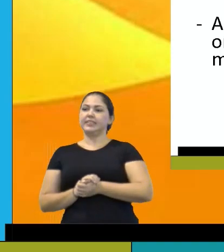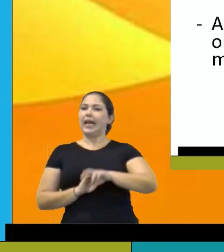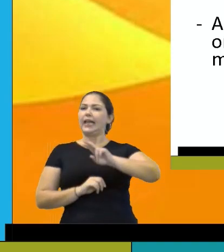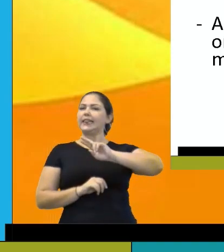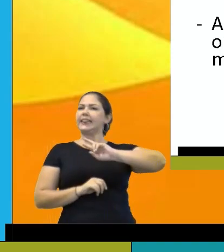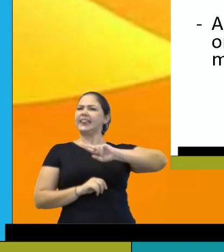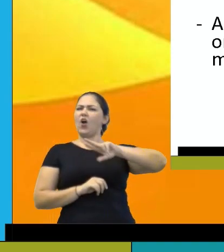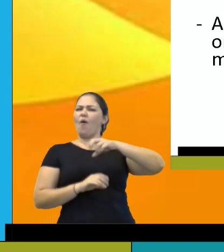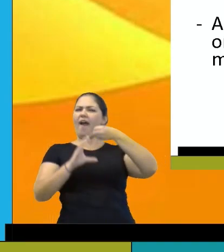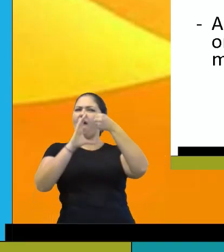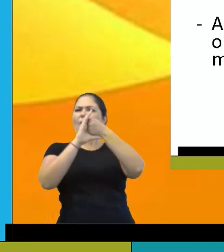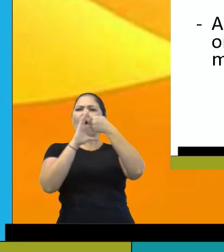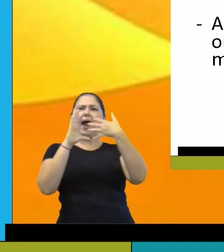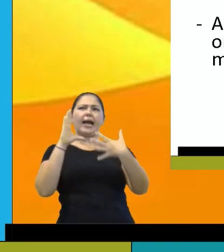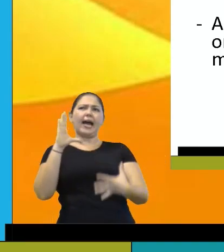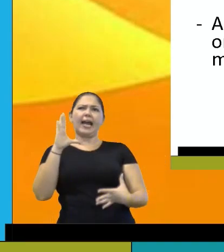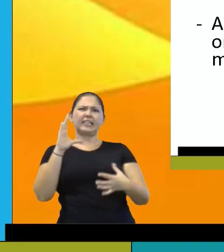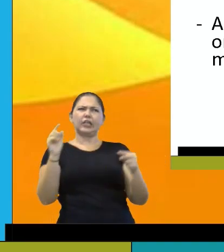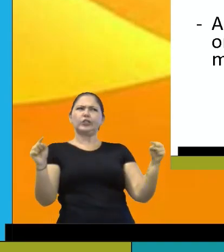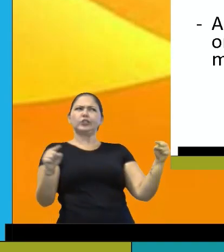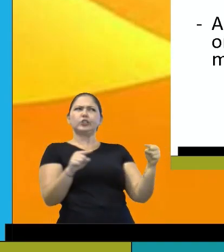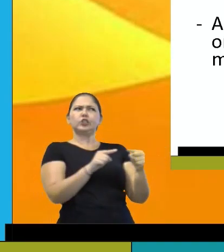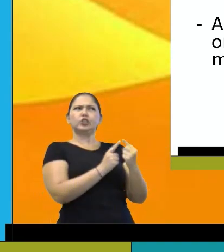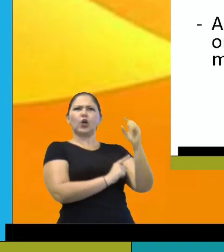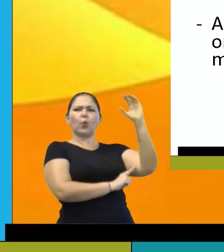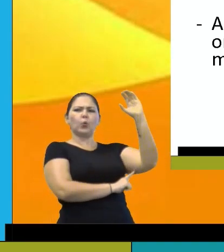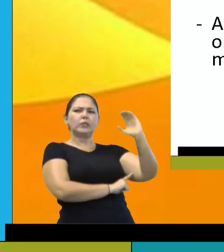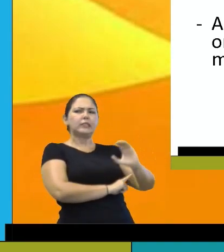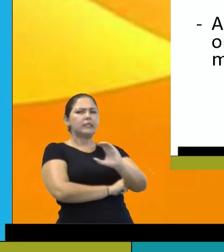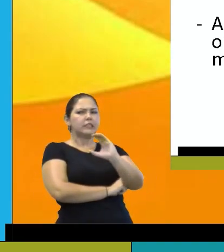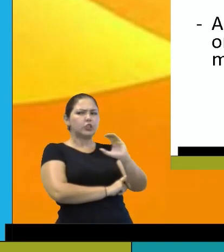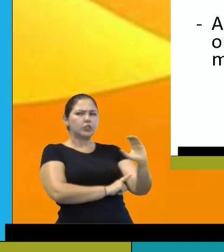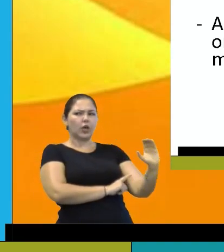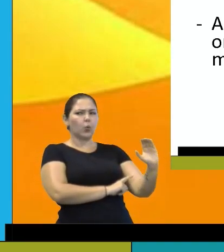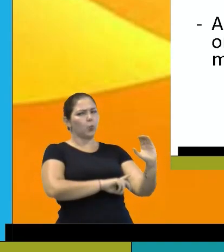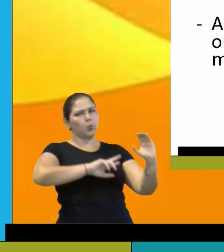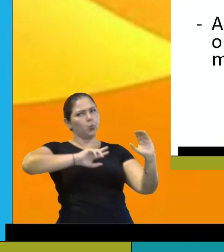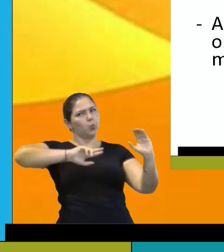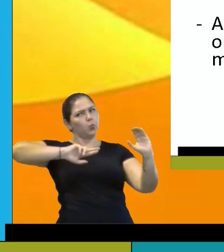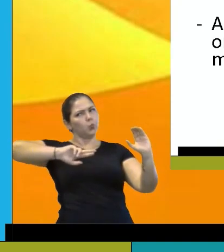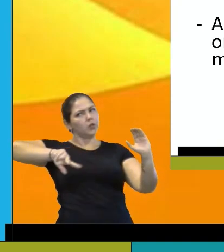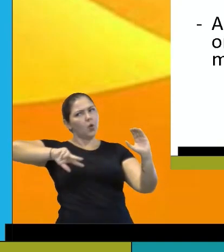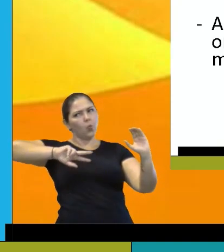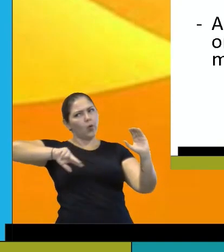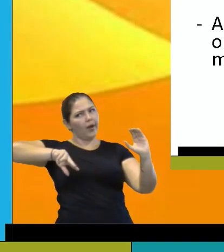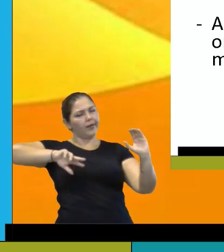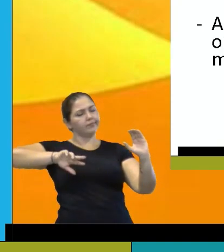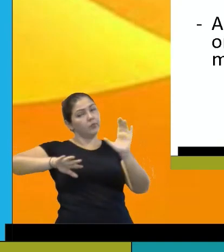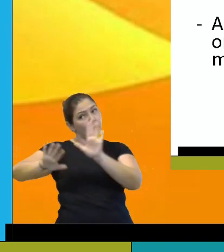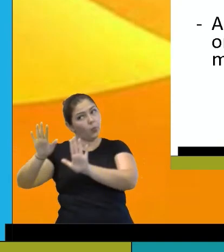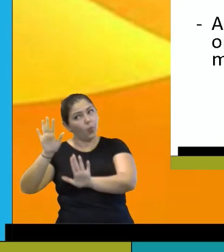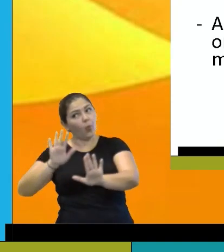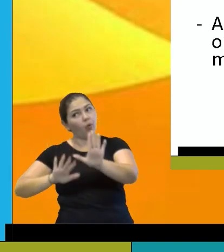virtude no sentido cristão. Cuidado com isso, tá? Cuidado, cuidado, cuidado.